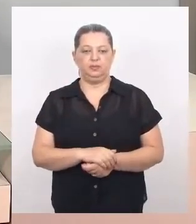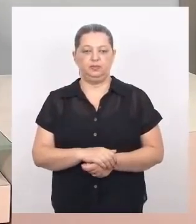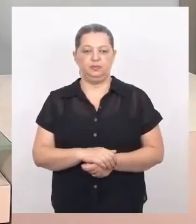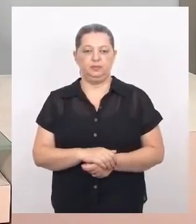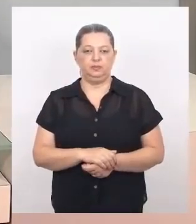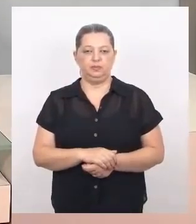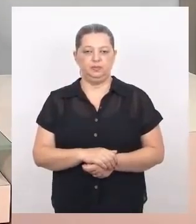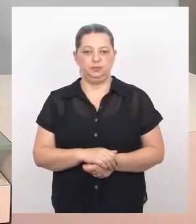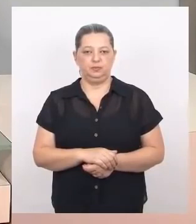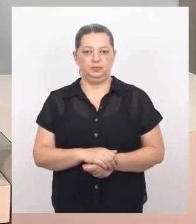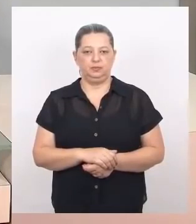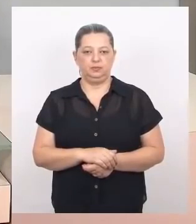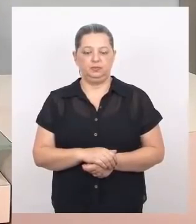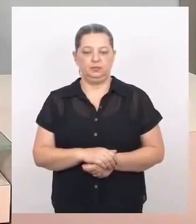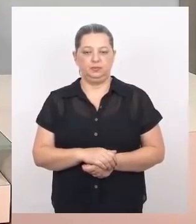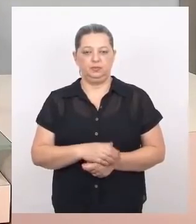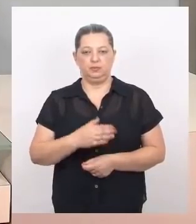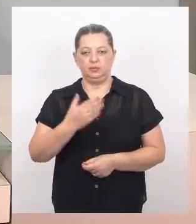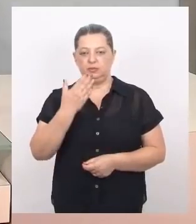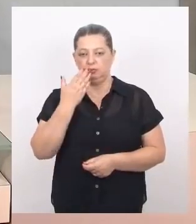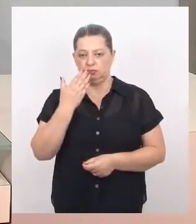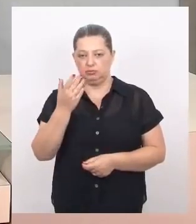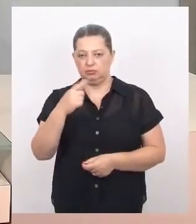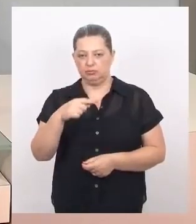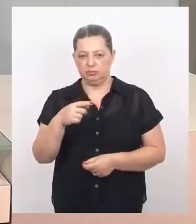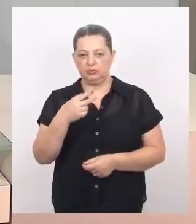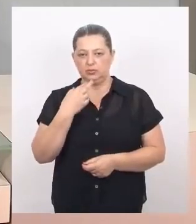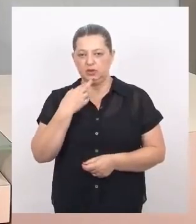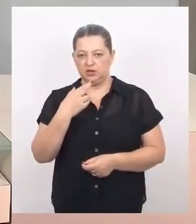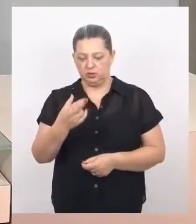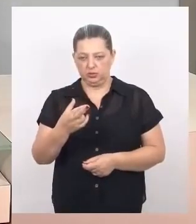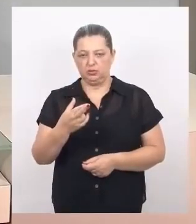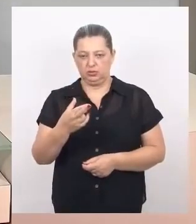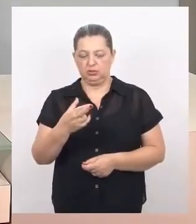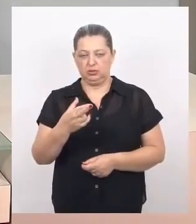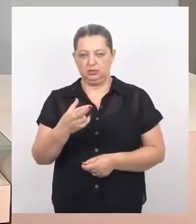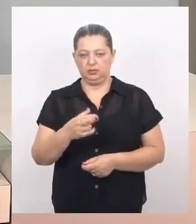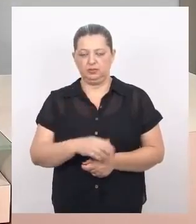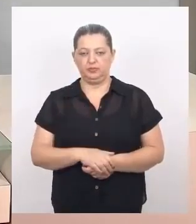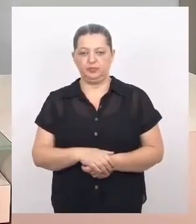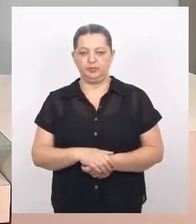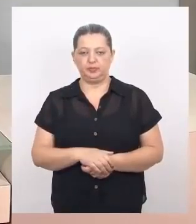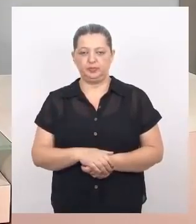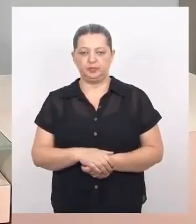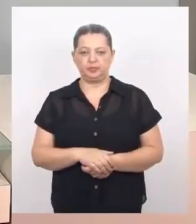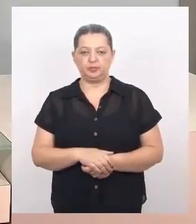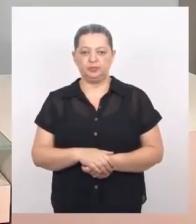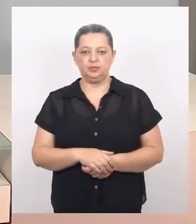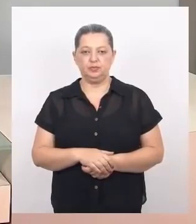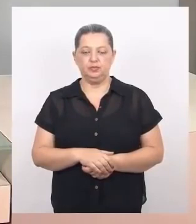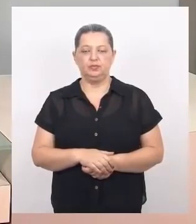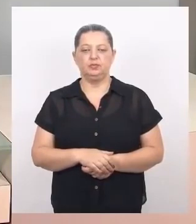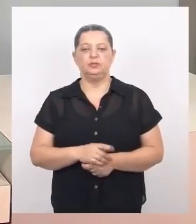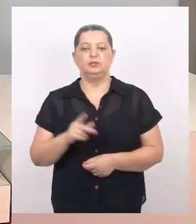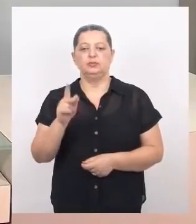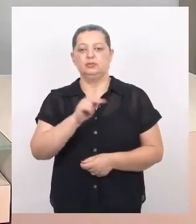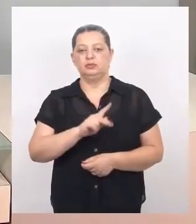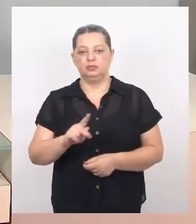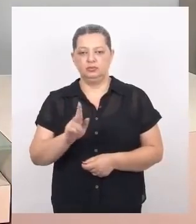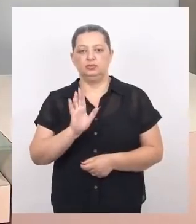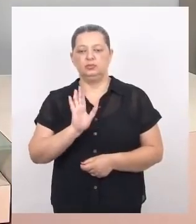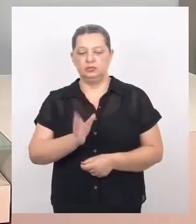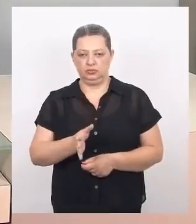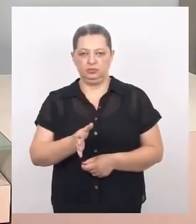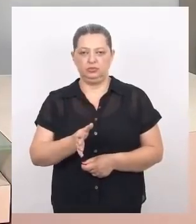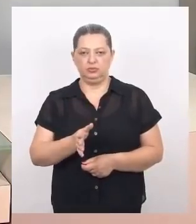Acho que para dar um retorno para o pessoal, Cecília, que eu não respondi naquela hora, os professores que serão designados